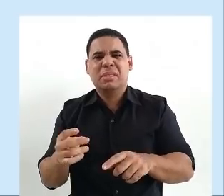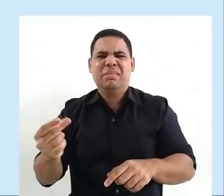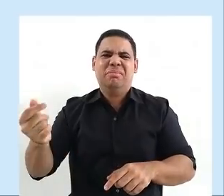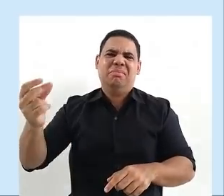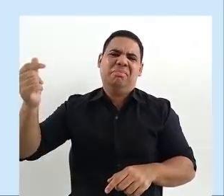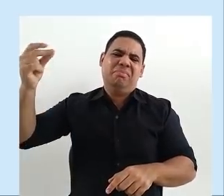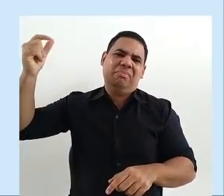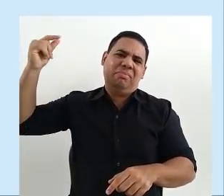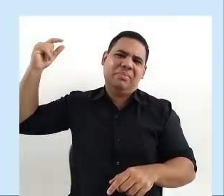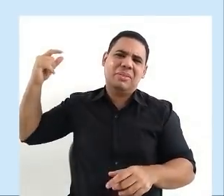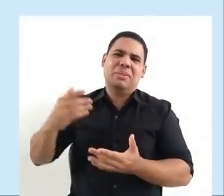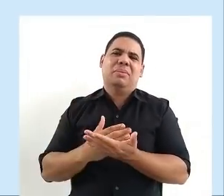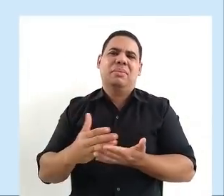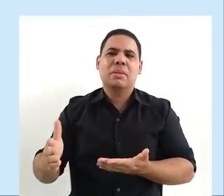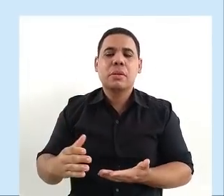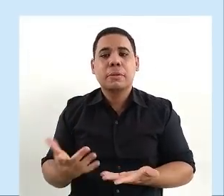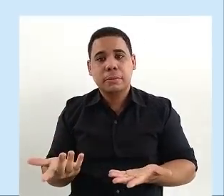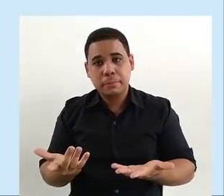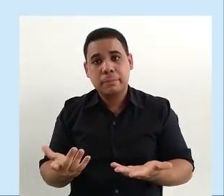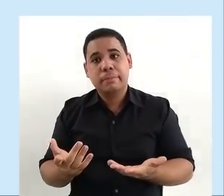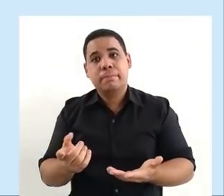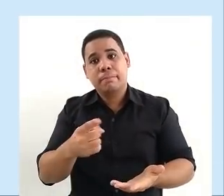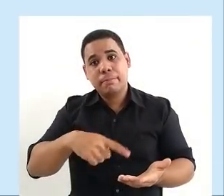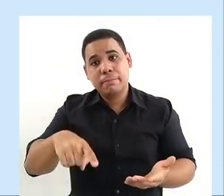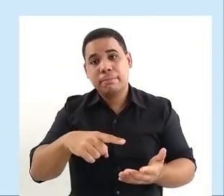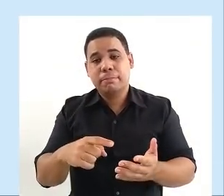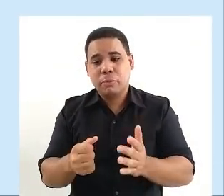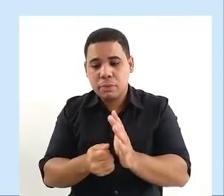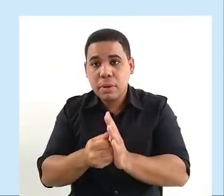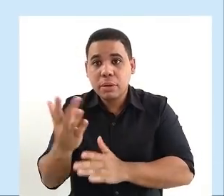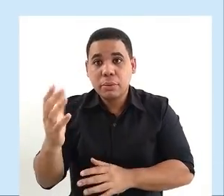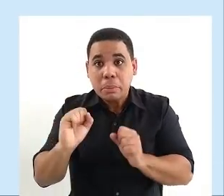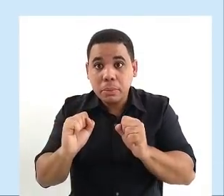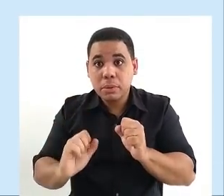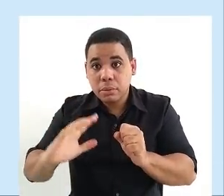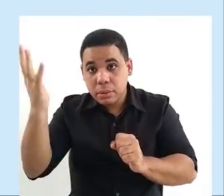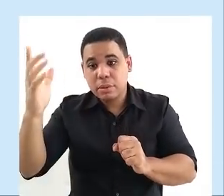têm conhecimentos tão apurados da matemática sabem que a probabilidade está